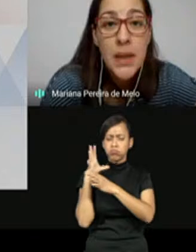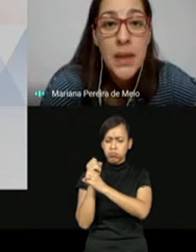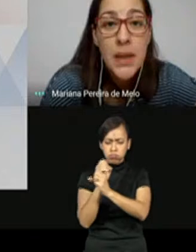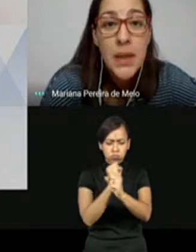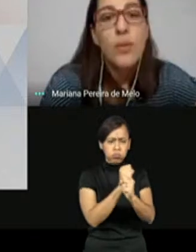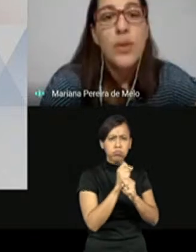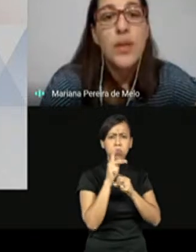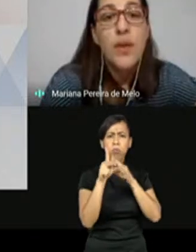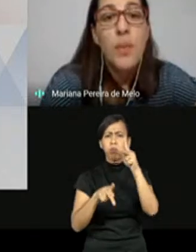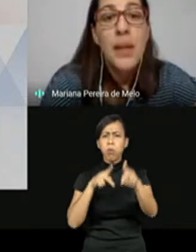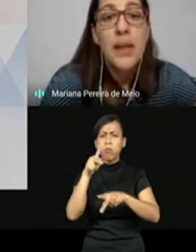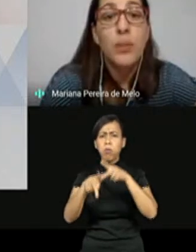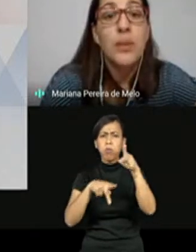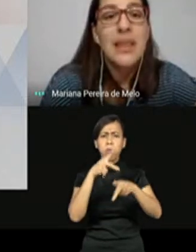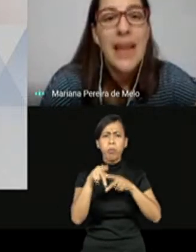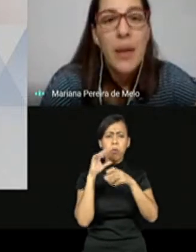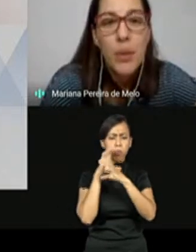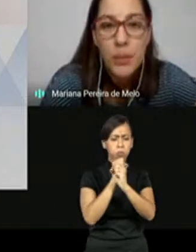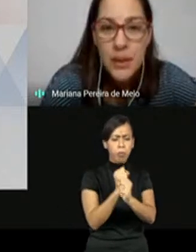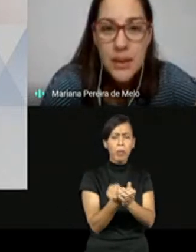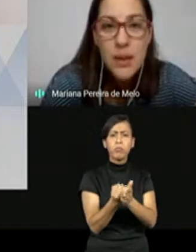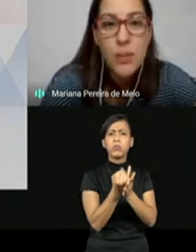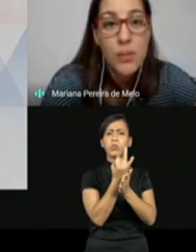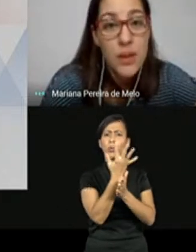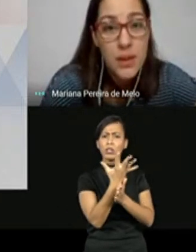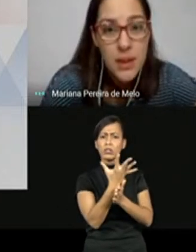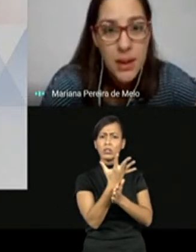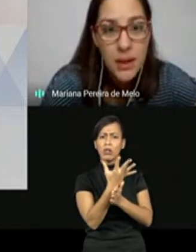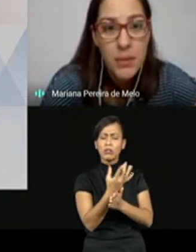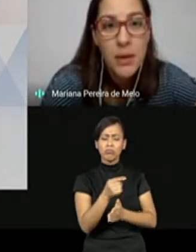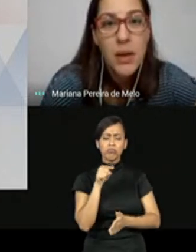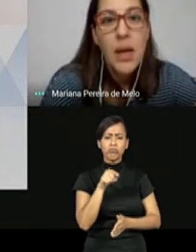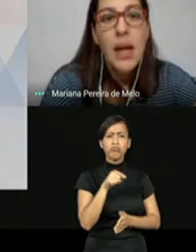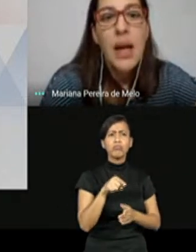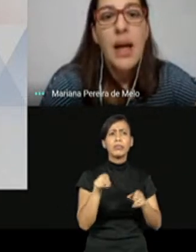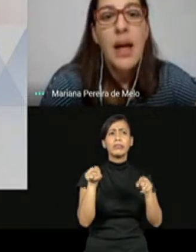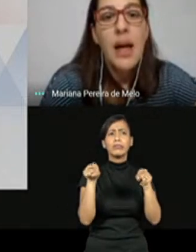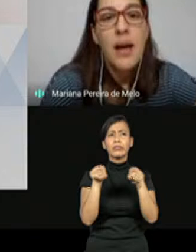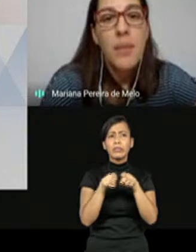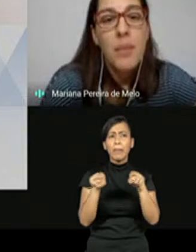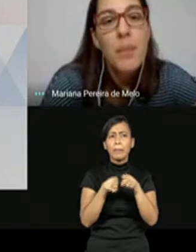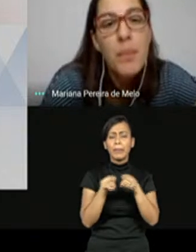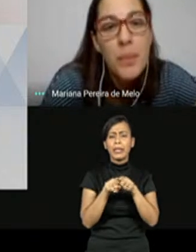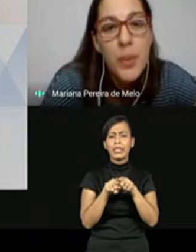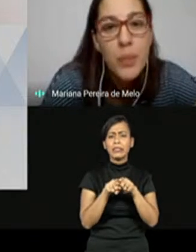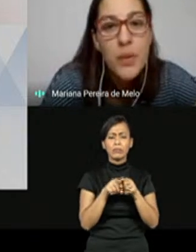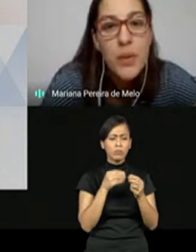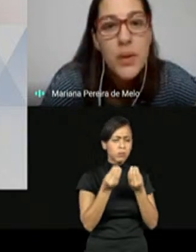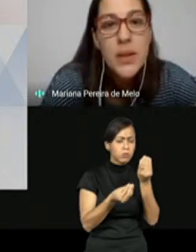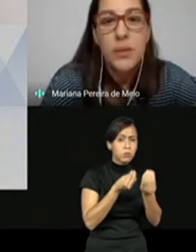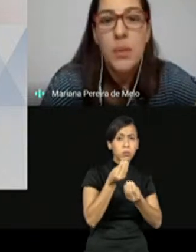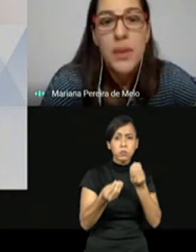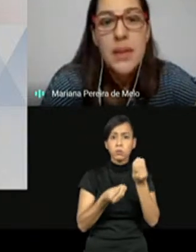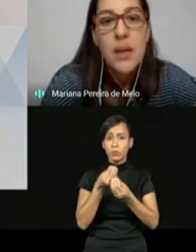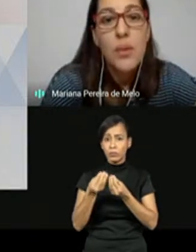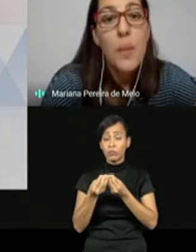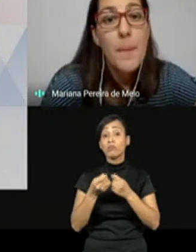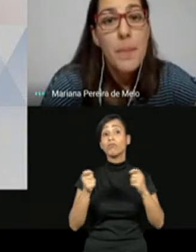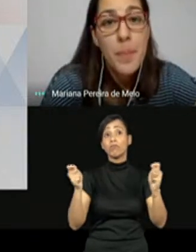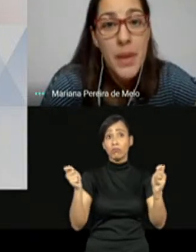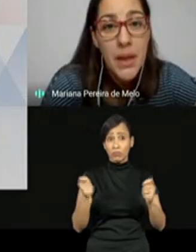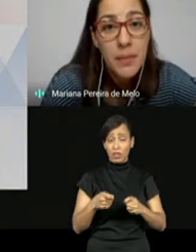mi. O desvio padrão da população, sigma. A proporção da